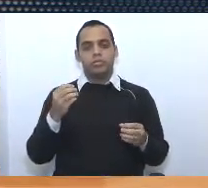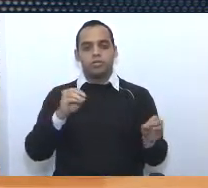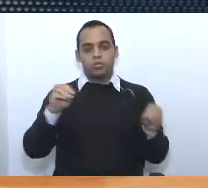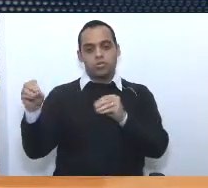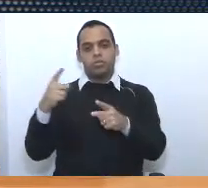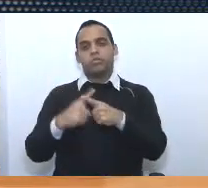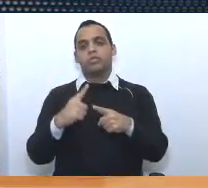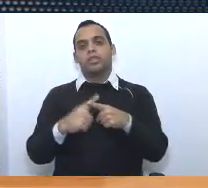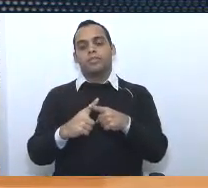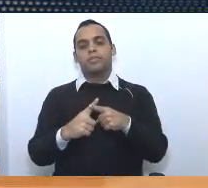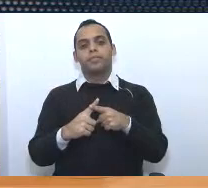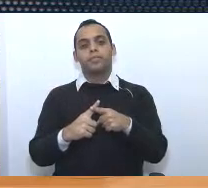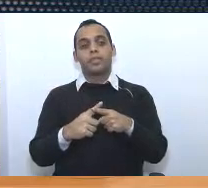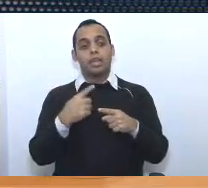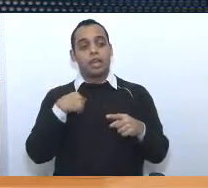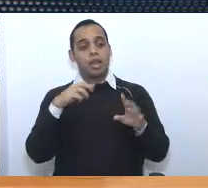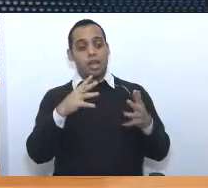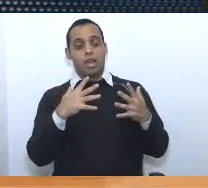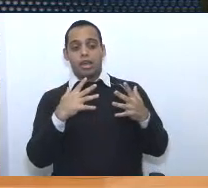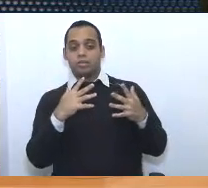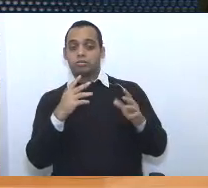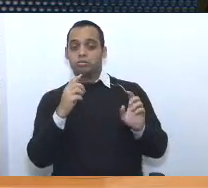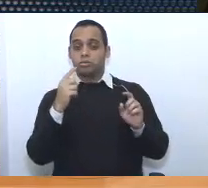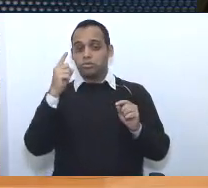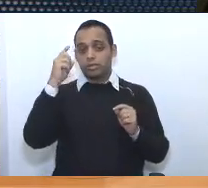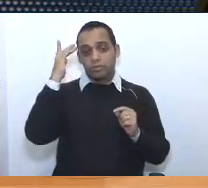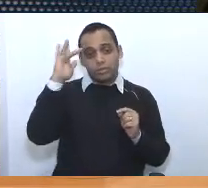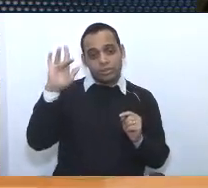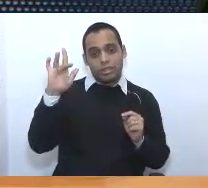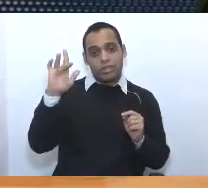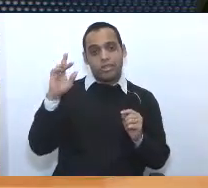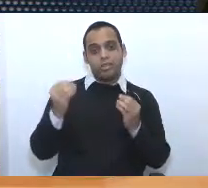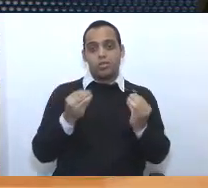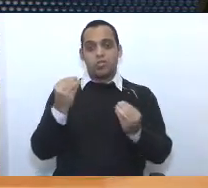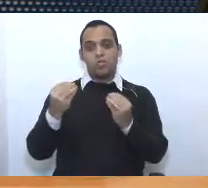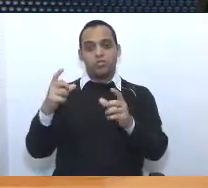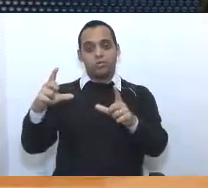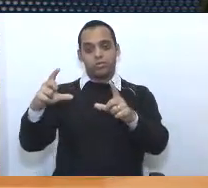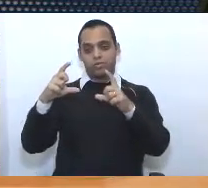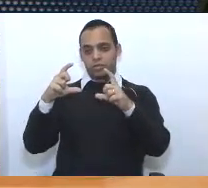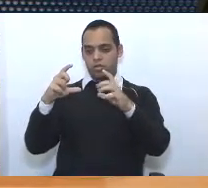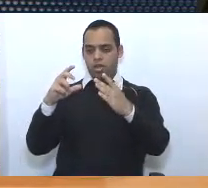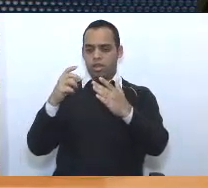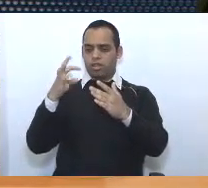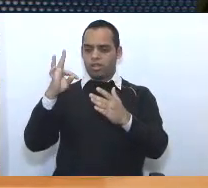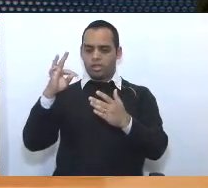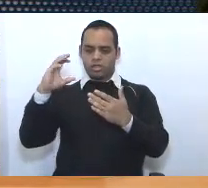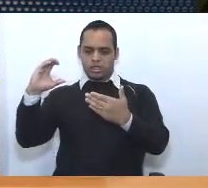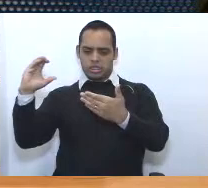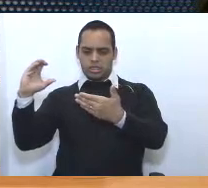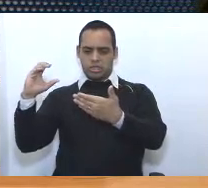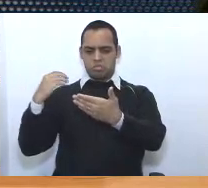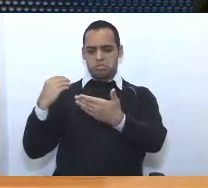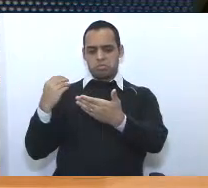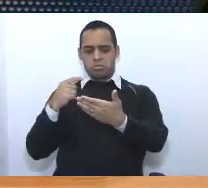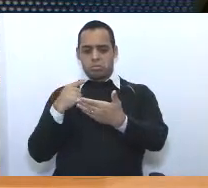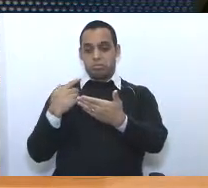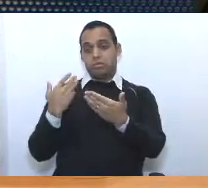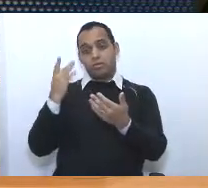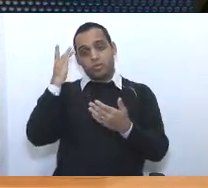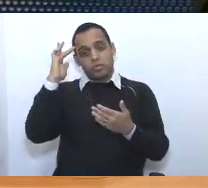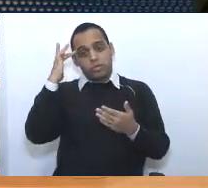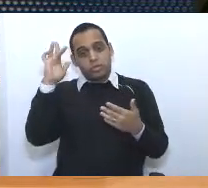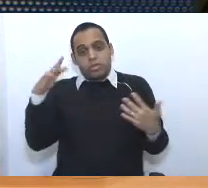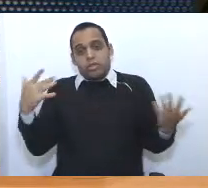nós não temos ainda, porque ele ainda está, neste ano, ele veio para a Secretaria de Assuntos Jurídicos, e o impacto orçamentário